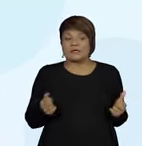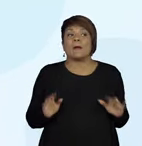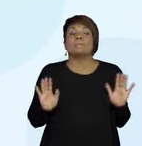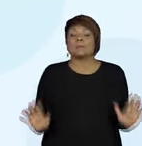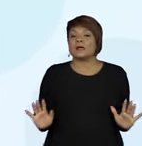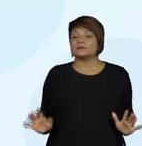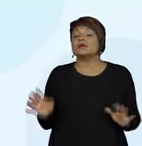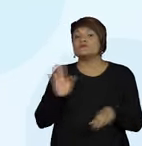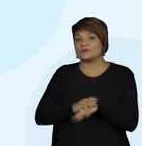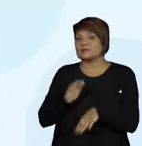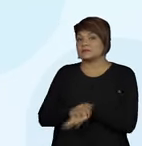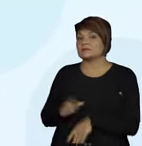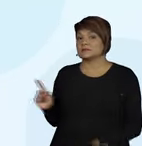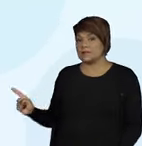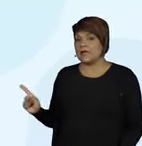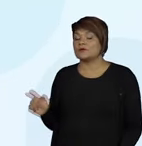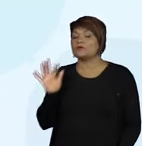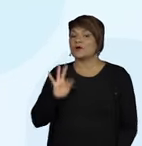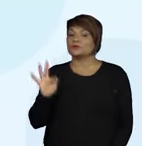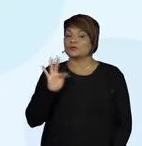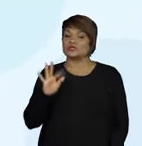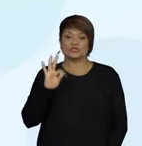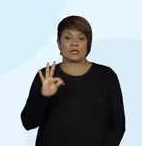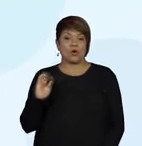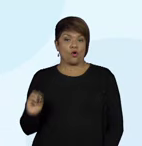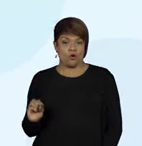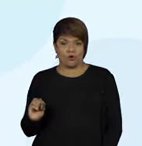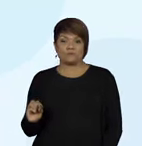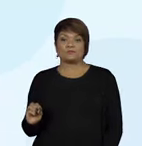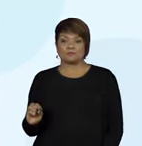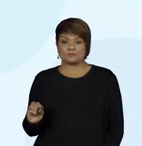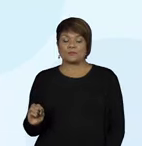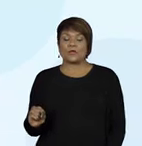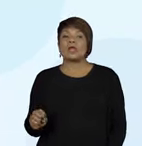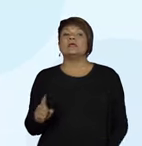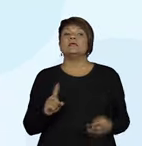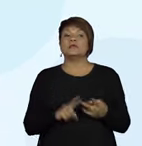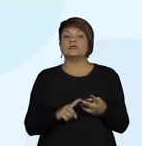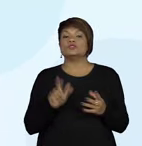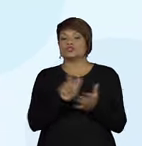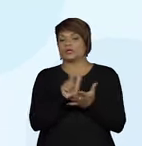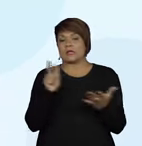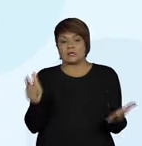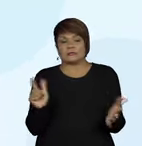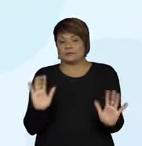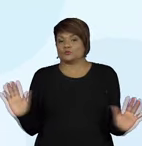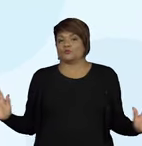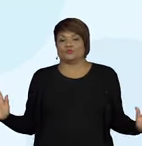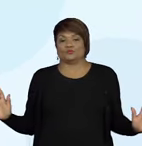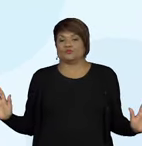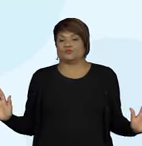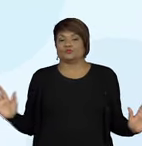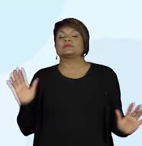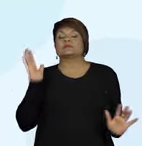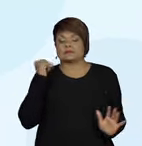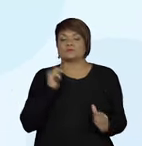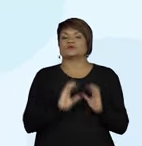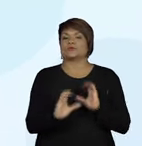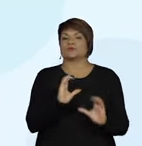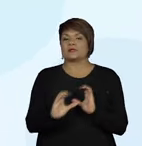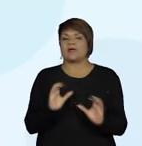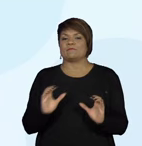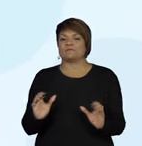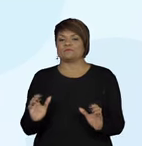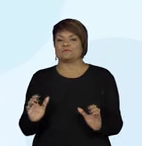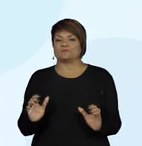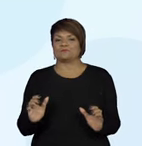fizeram faculdade de terapia ocupacional e jornalismo. Então, quer dizer, ele sabe se comunicar. Por isso que ele